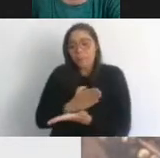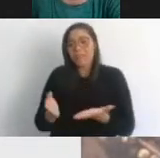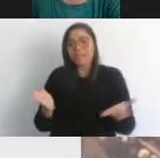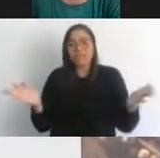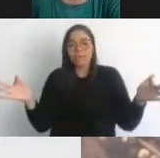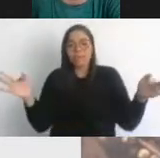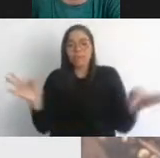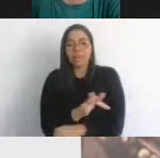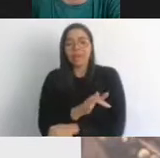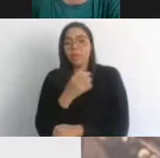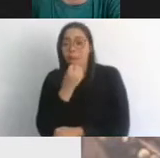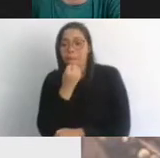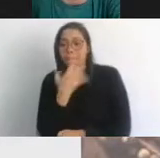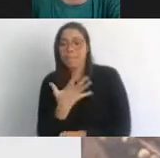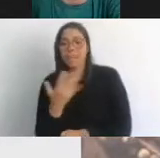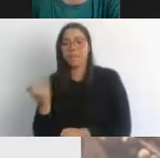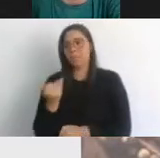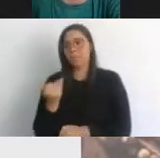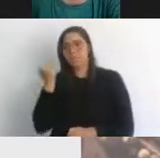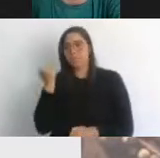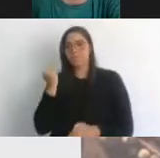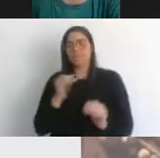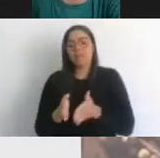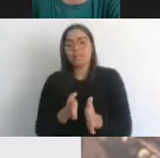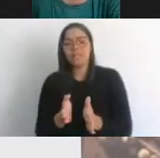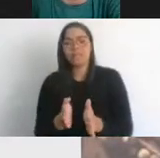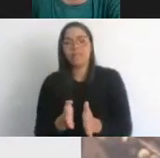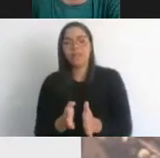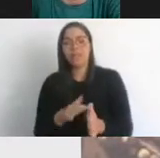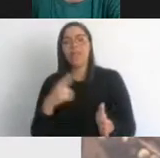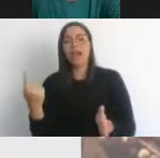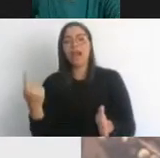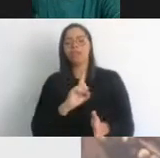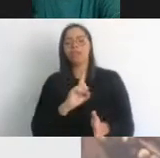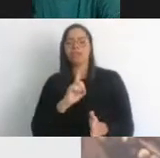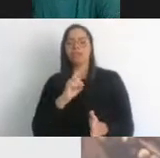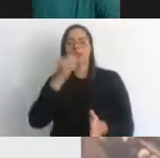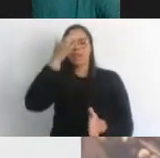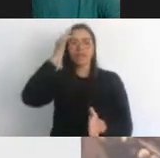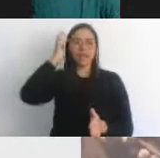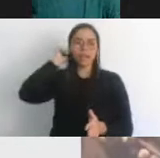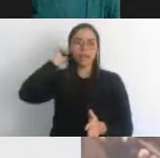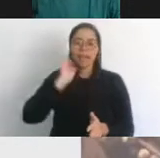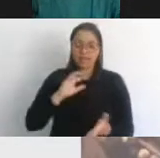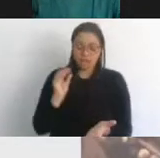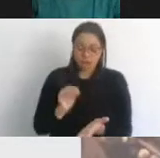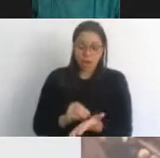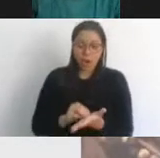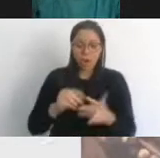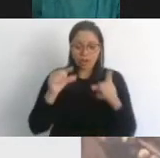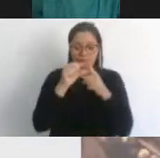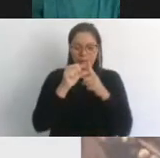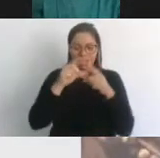ela é um processo transitório sempre foi a gente que finge que não é a gente coloca né as palavrinhas a em lugares